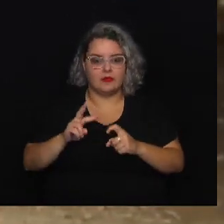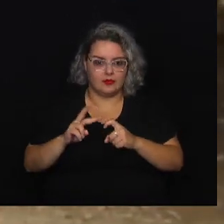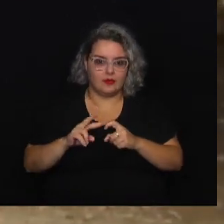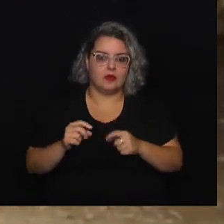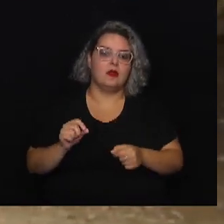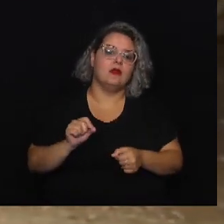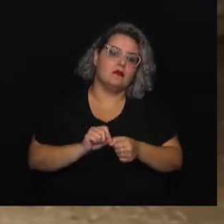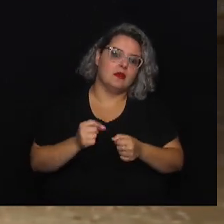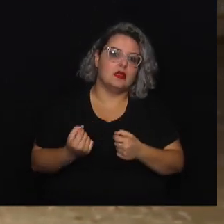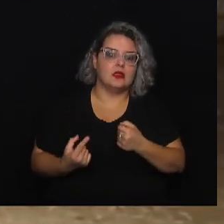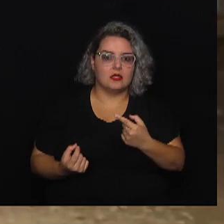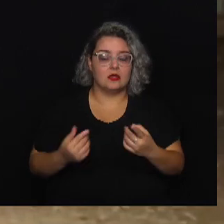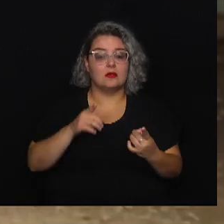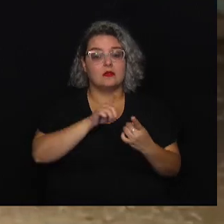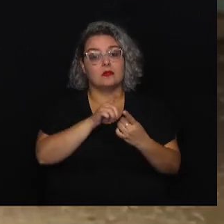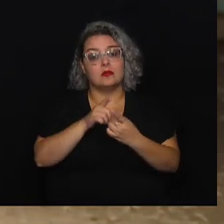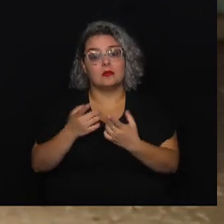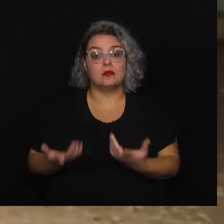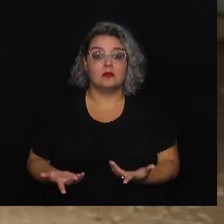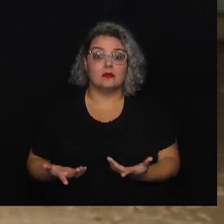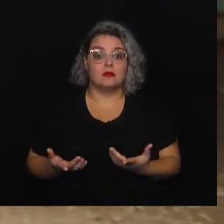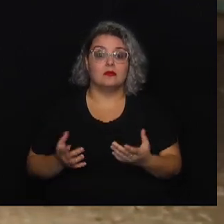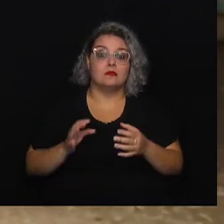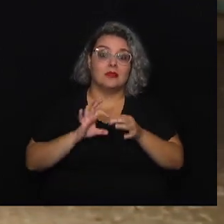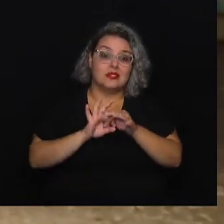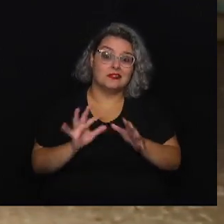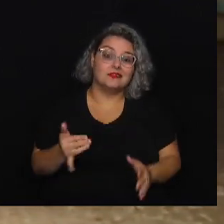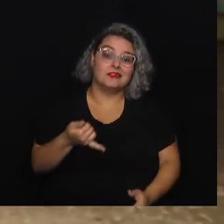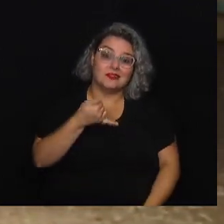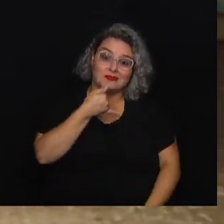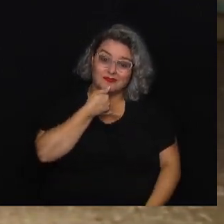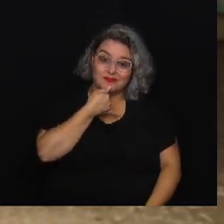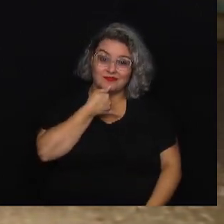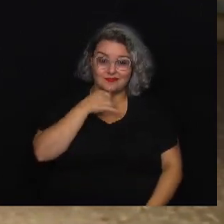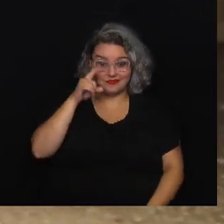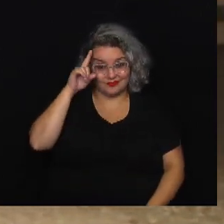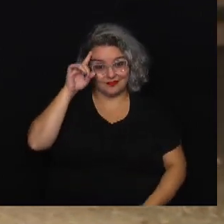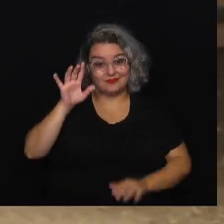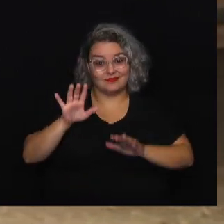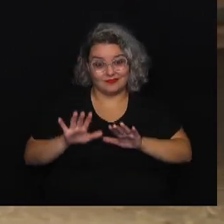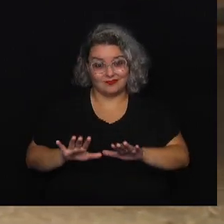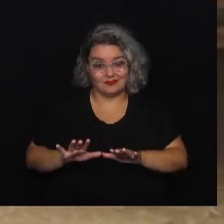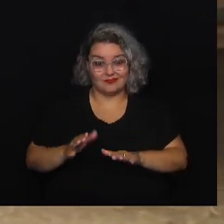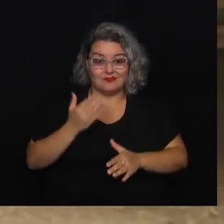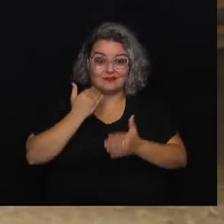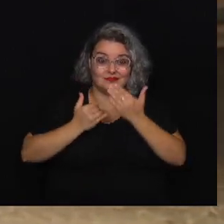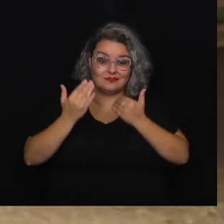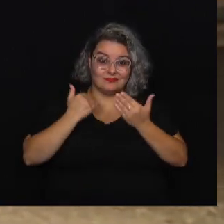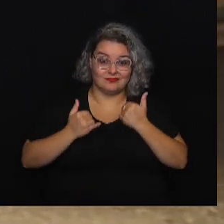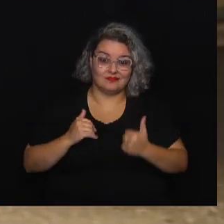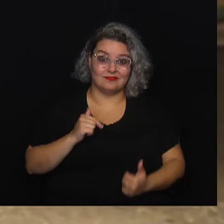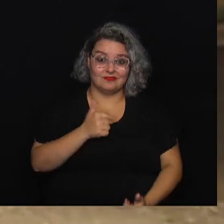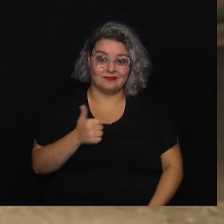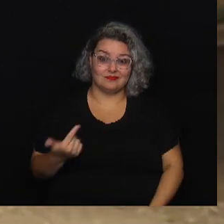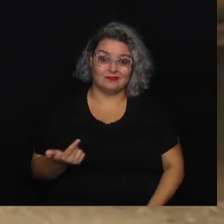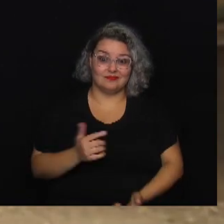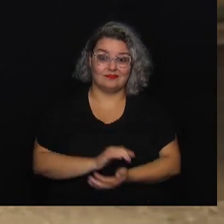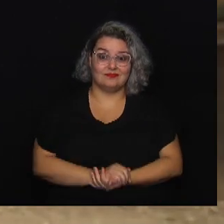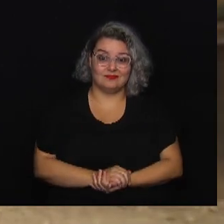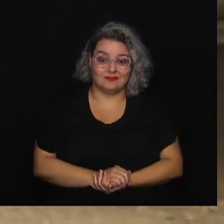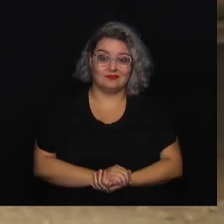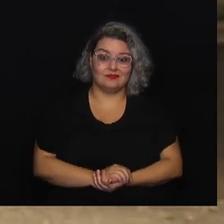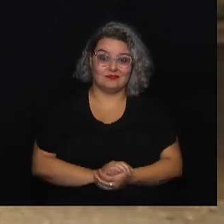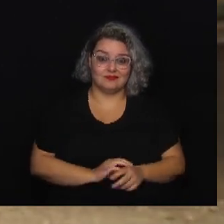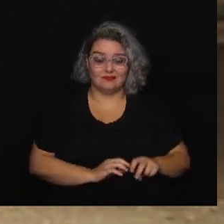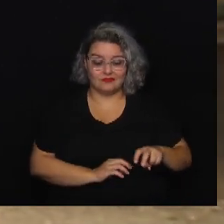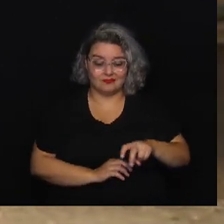alguns atendimentos, só que ela deixou, infelizmente, uns dias a cachorra sem se alimentar, sem se